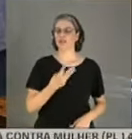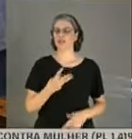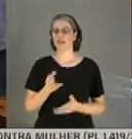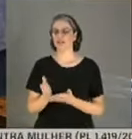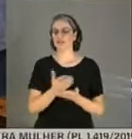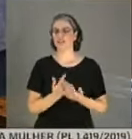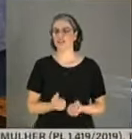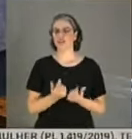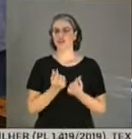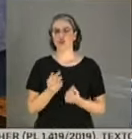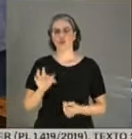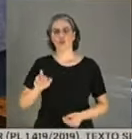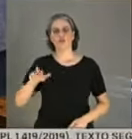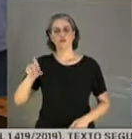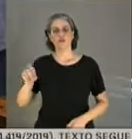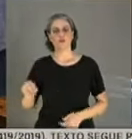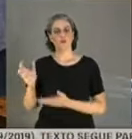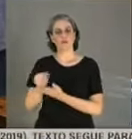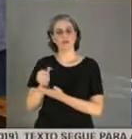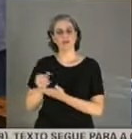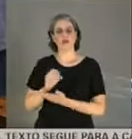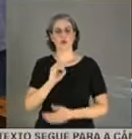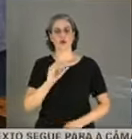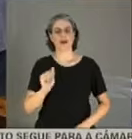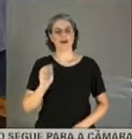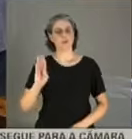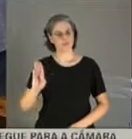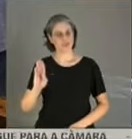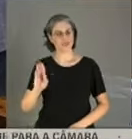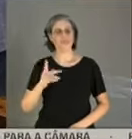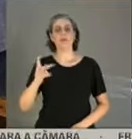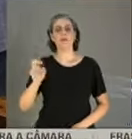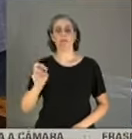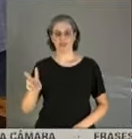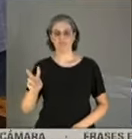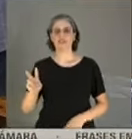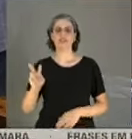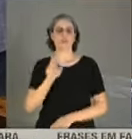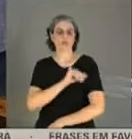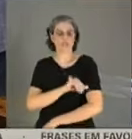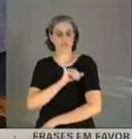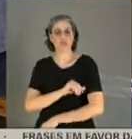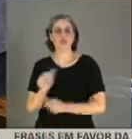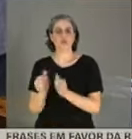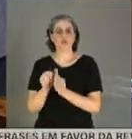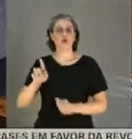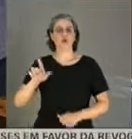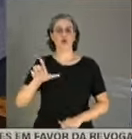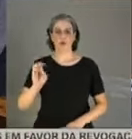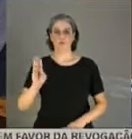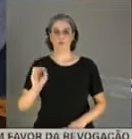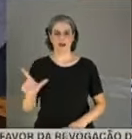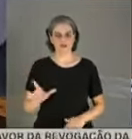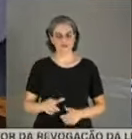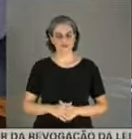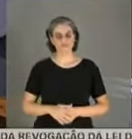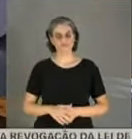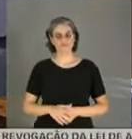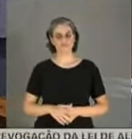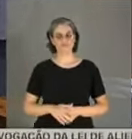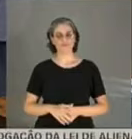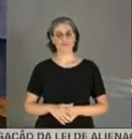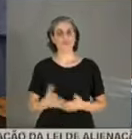ordem do fundo de pensão da Ordem dos Advogados Prev do Rio de Janeiro, envolvendo a Global. E, por fim,